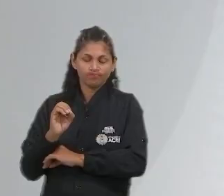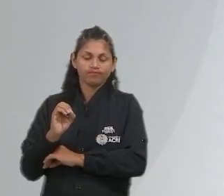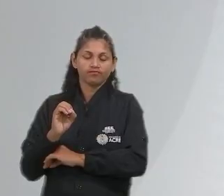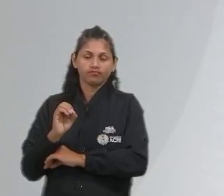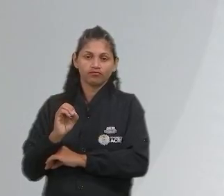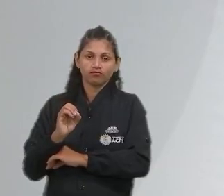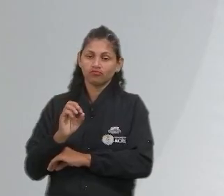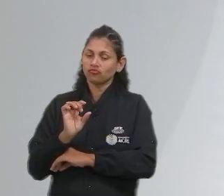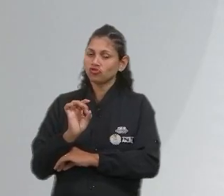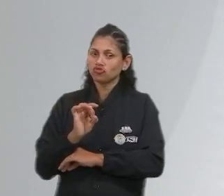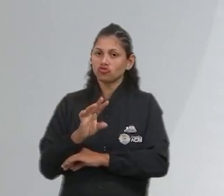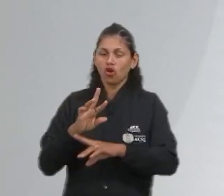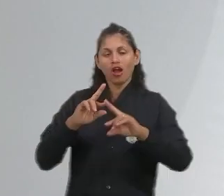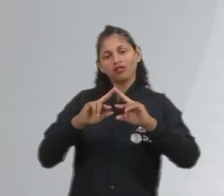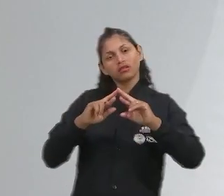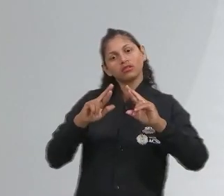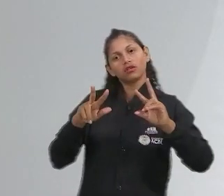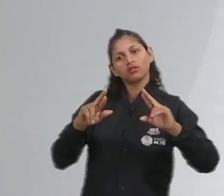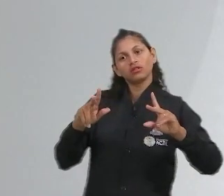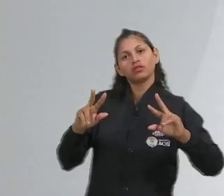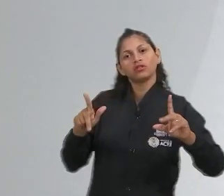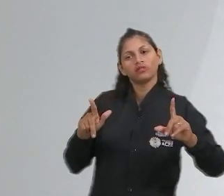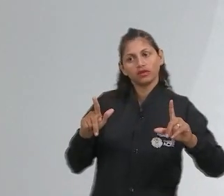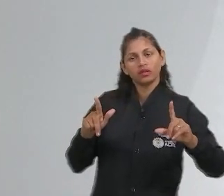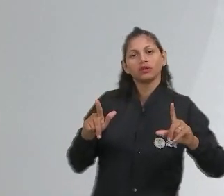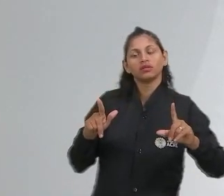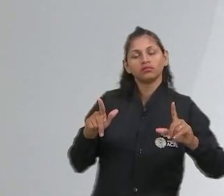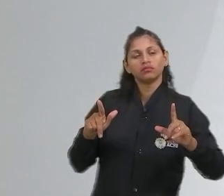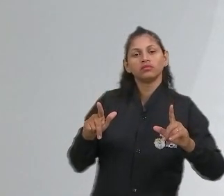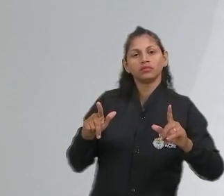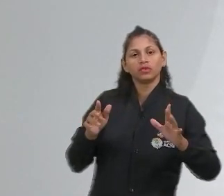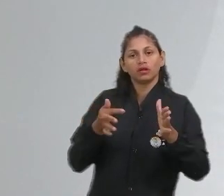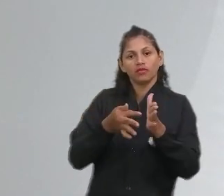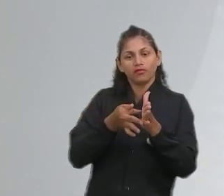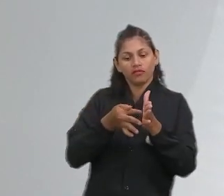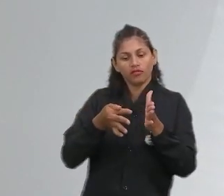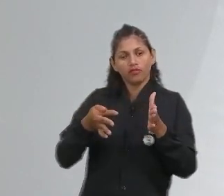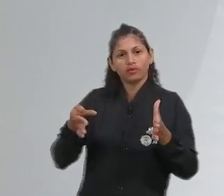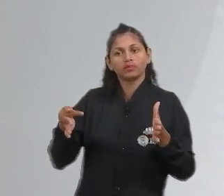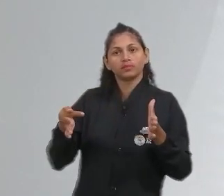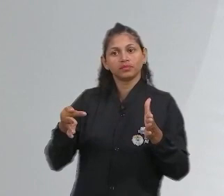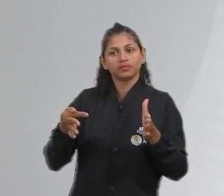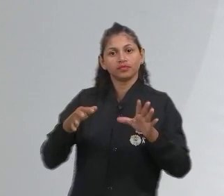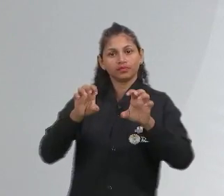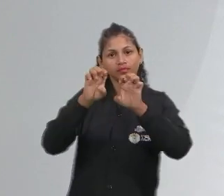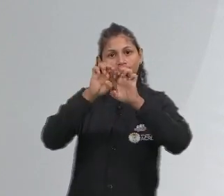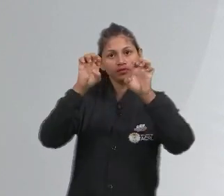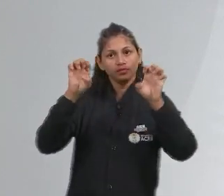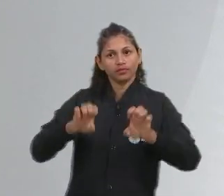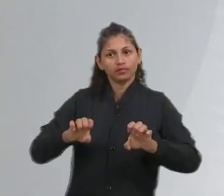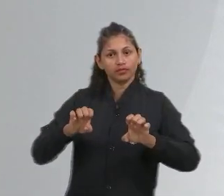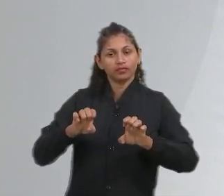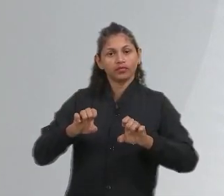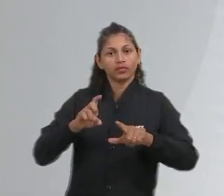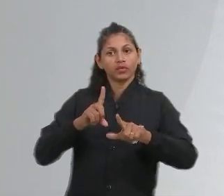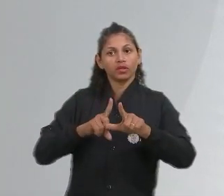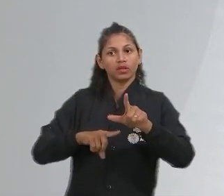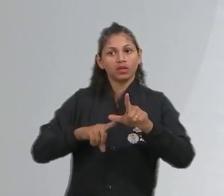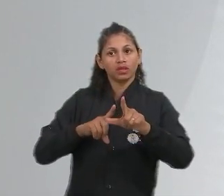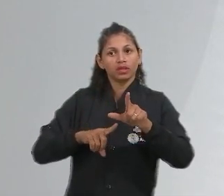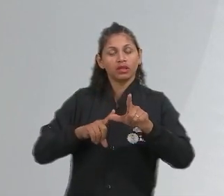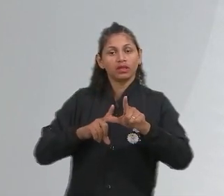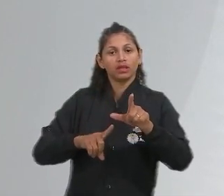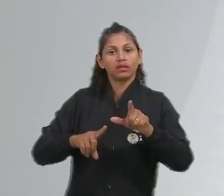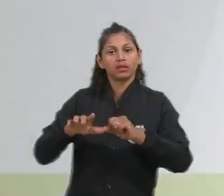única coisa que vai me diferenciar aqui, pouquíssima coisa, vai ser a fórmula estrutural. Então, achamos